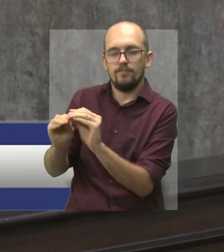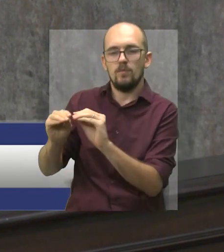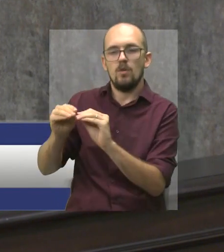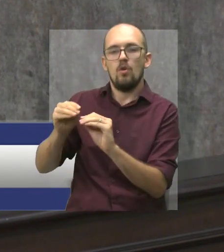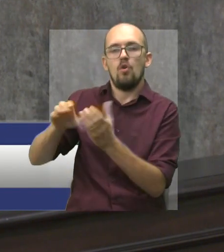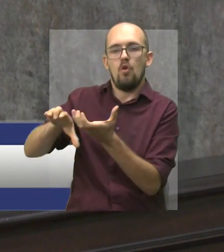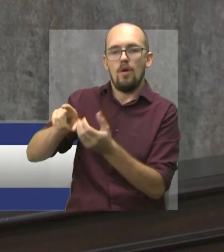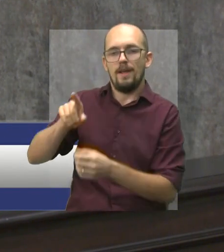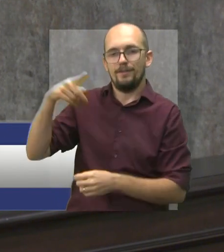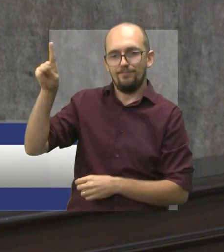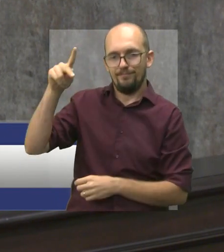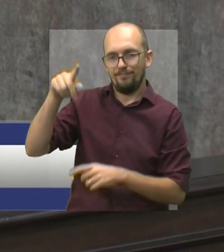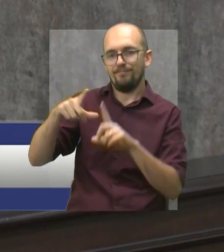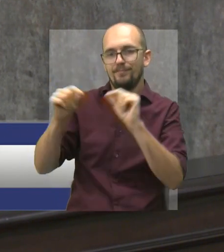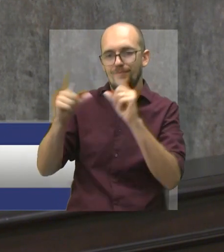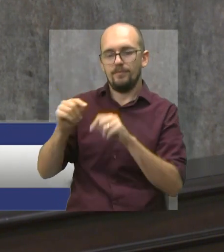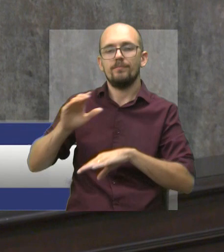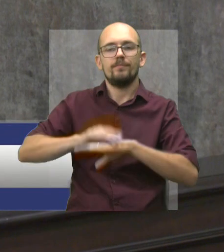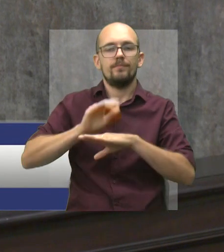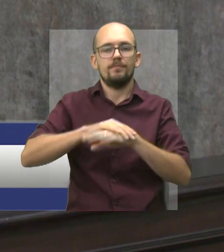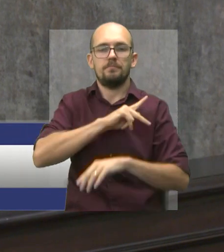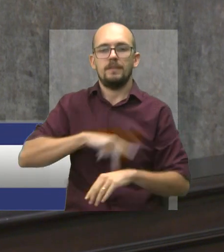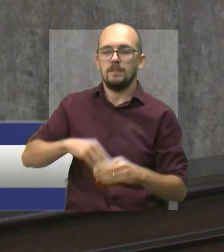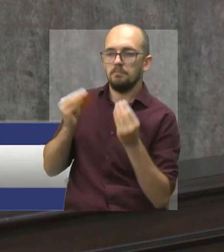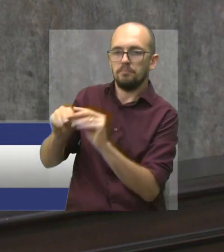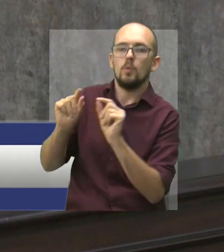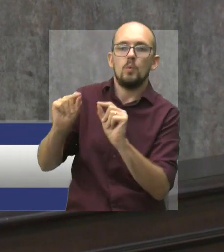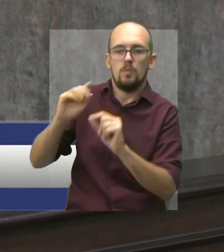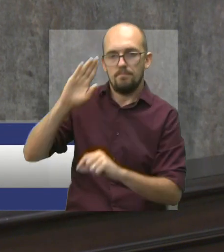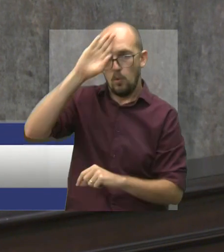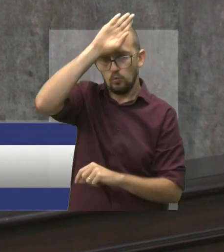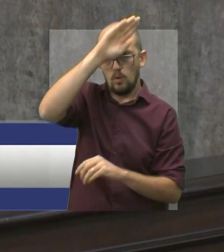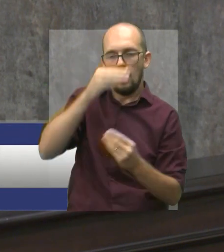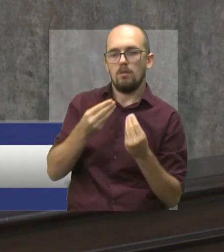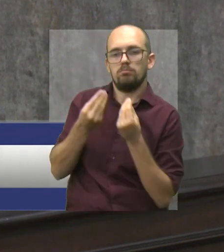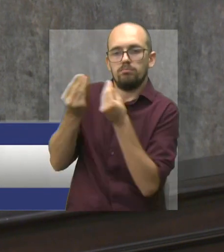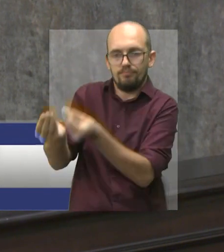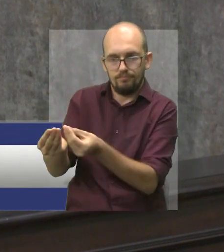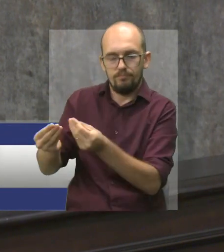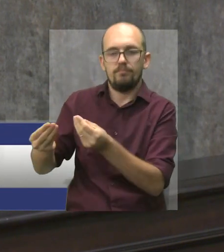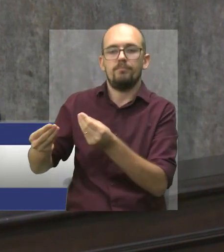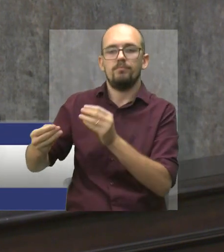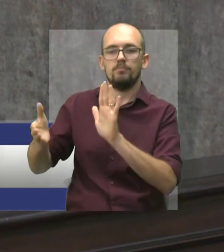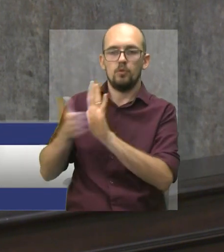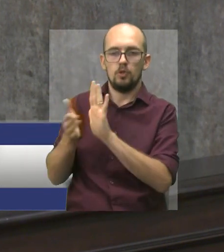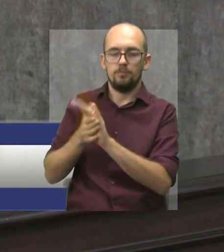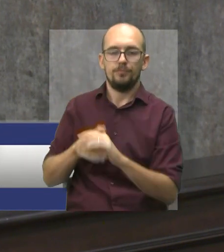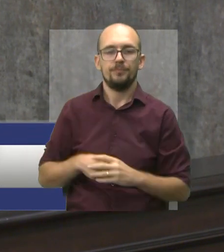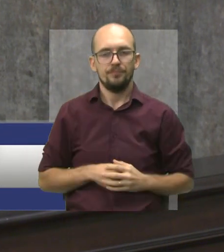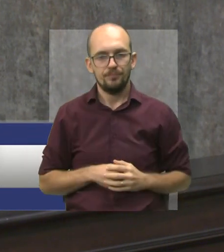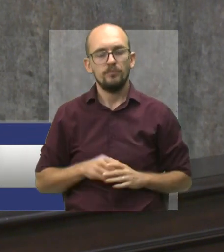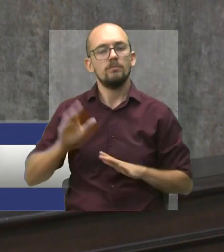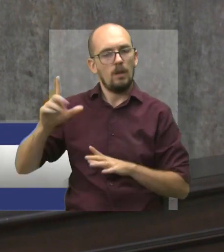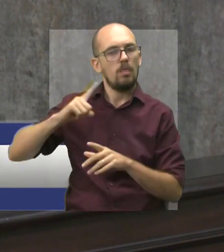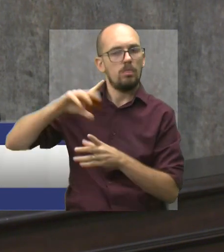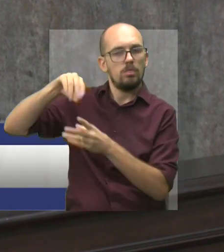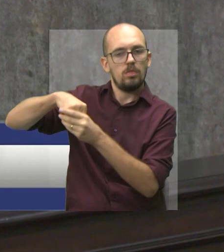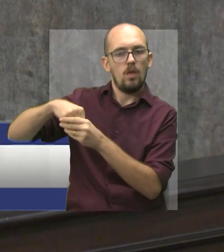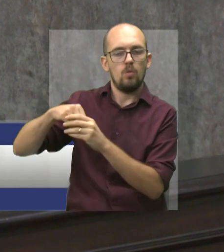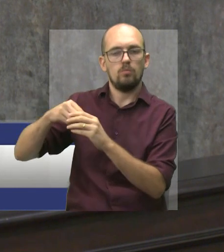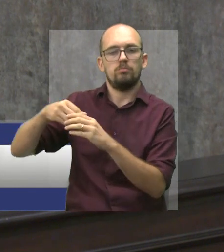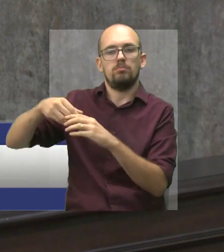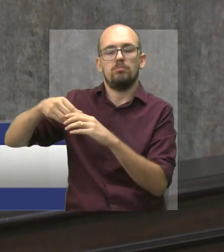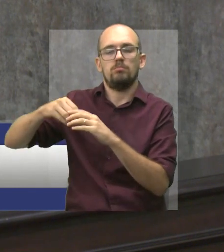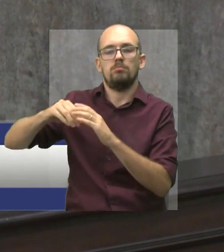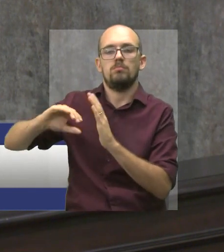atual presidente Jair Bolsonaro. Ressaltando que a proposta ainda está tramitando na Comissão de Constituição, Justiça e Redação da